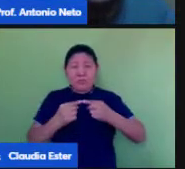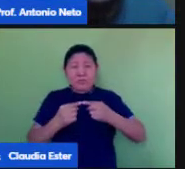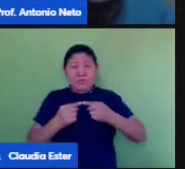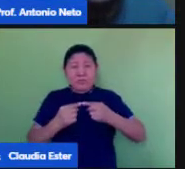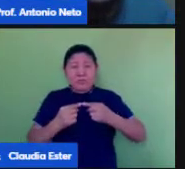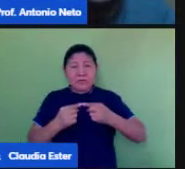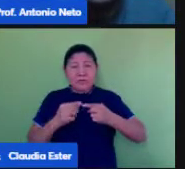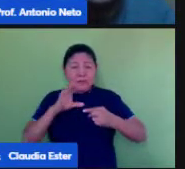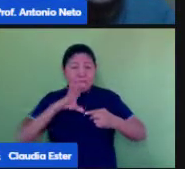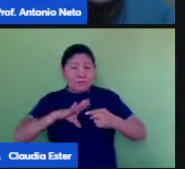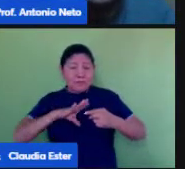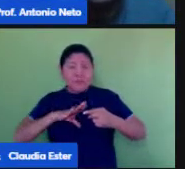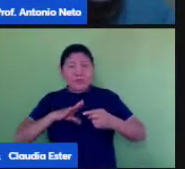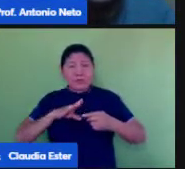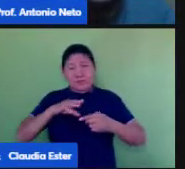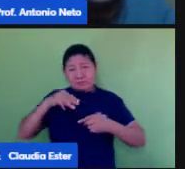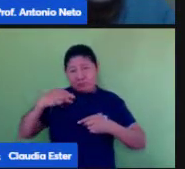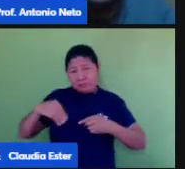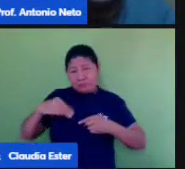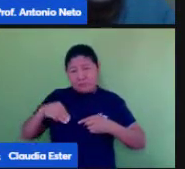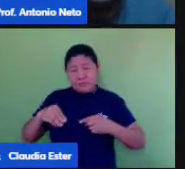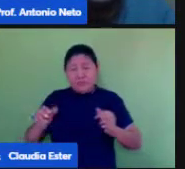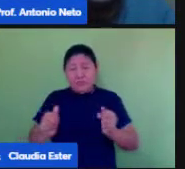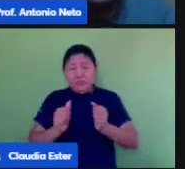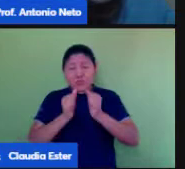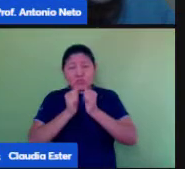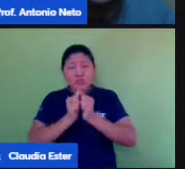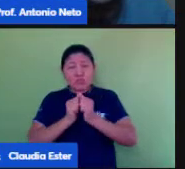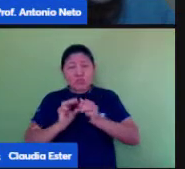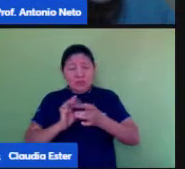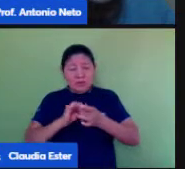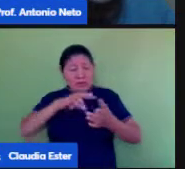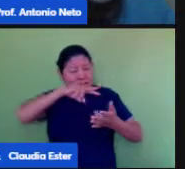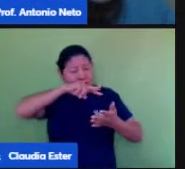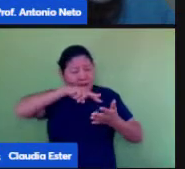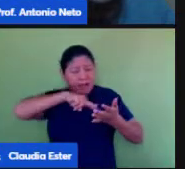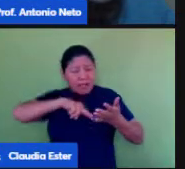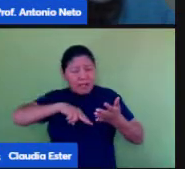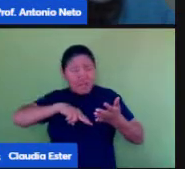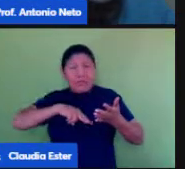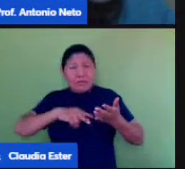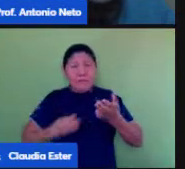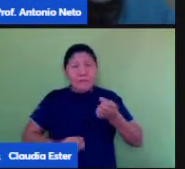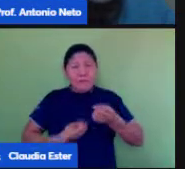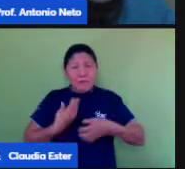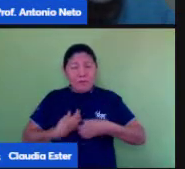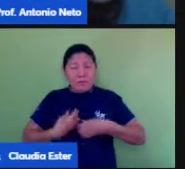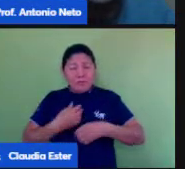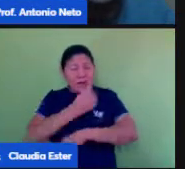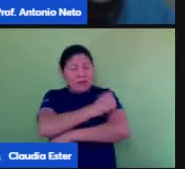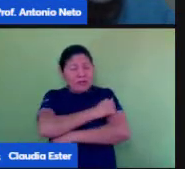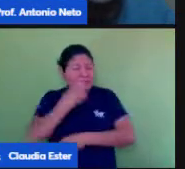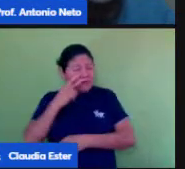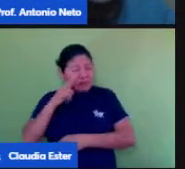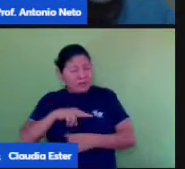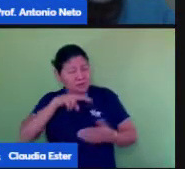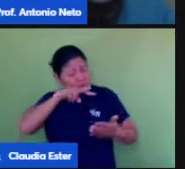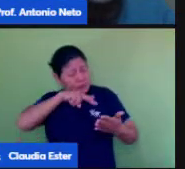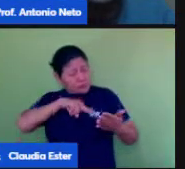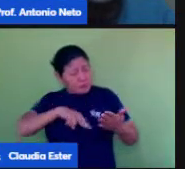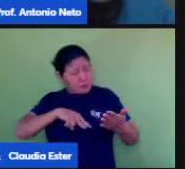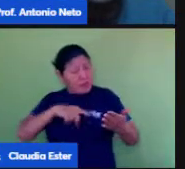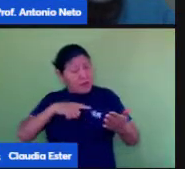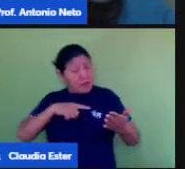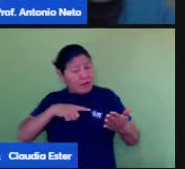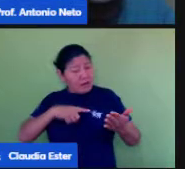quando o aluno for fazer a leitura do poema, ele vai automaticamente, ele já vai ver que há uma situação, um problema